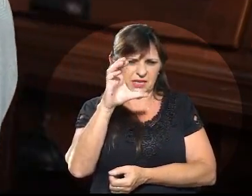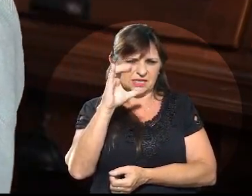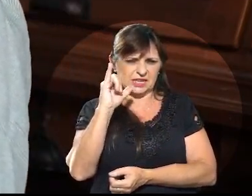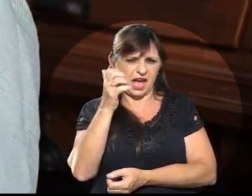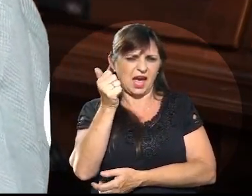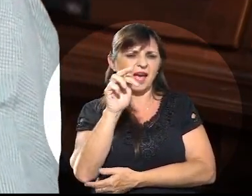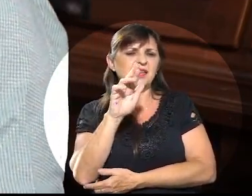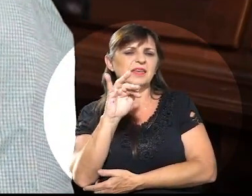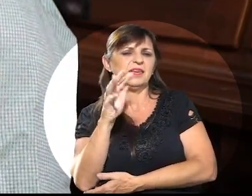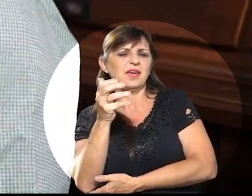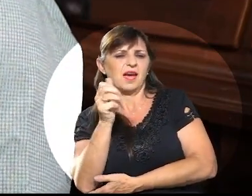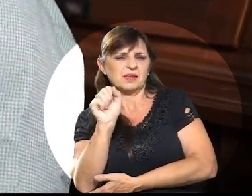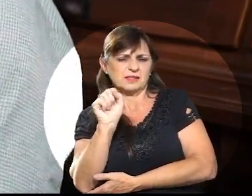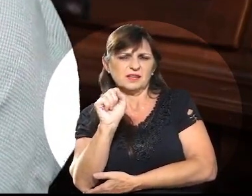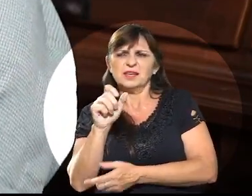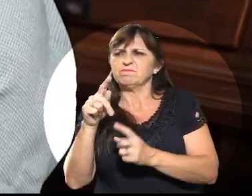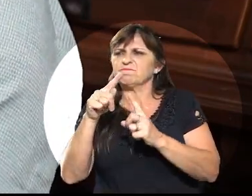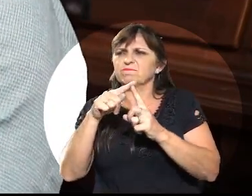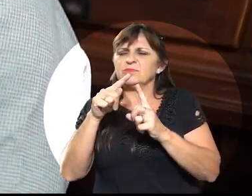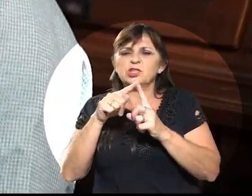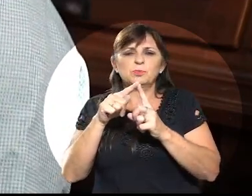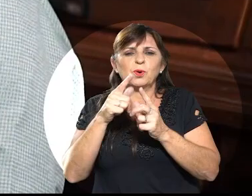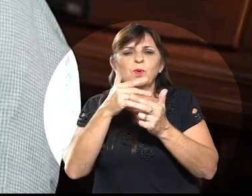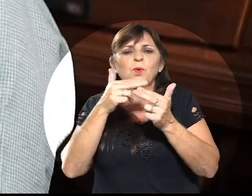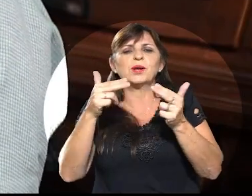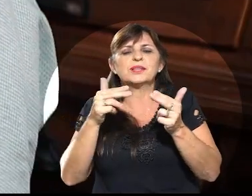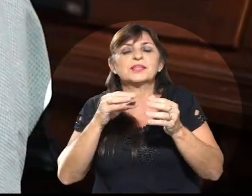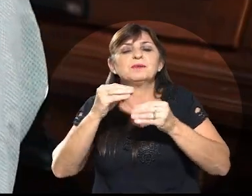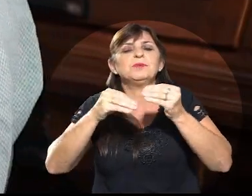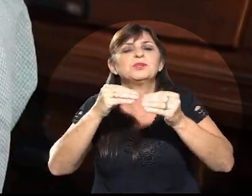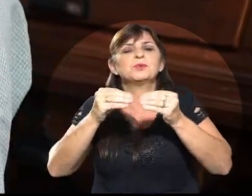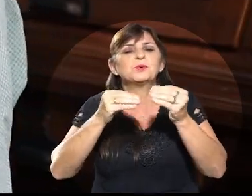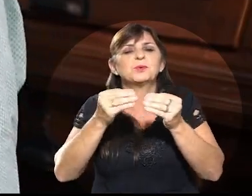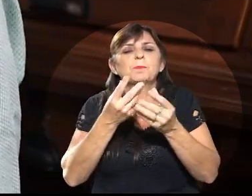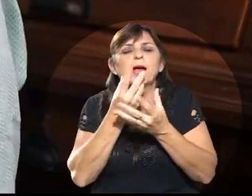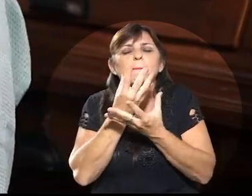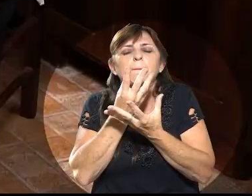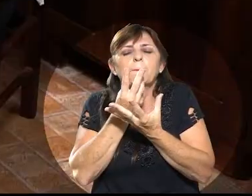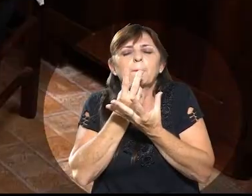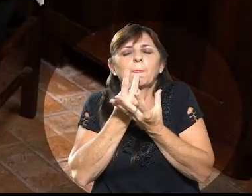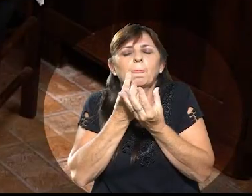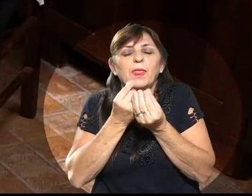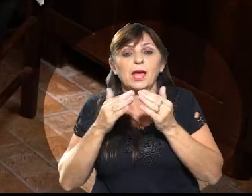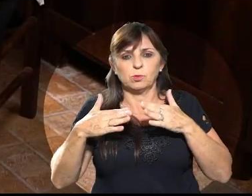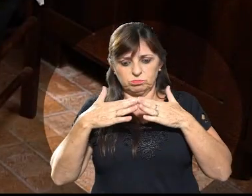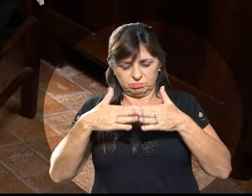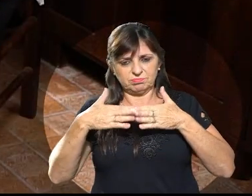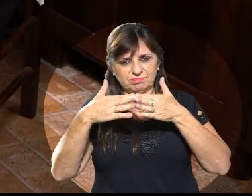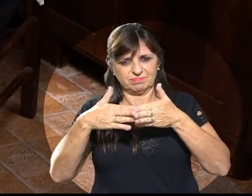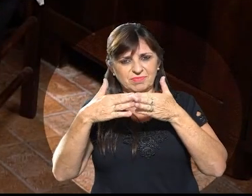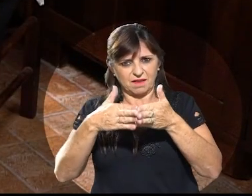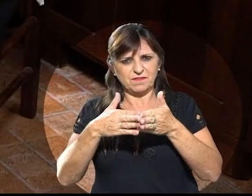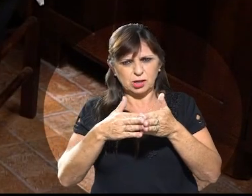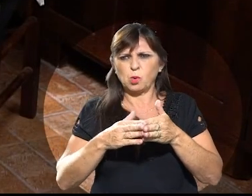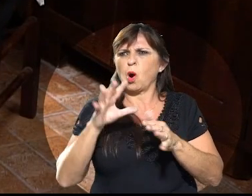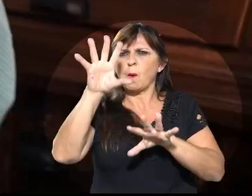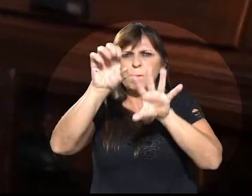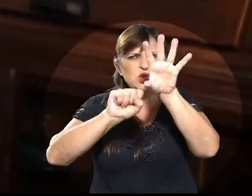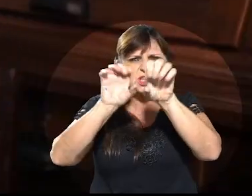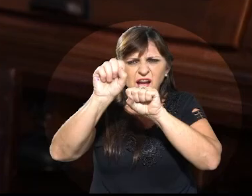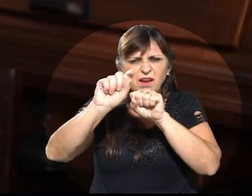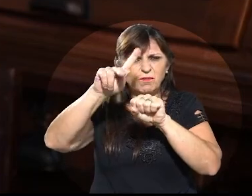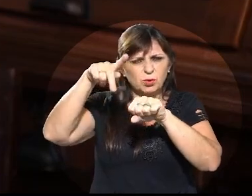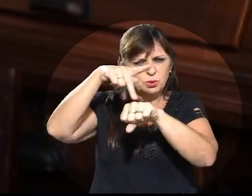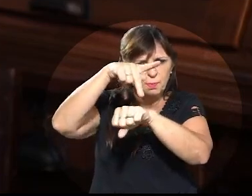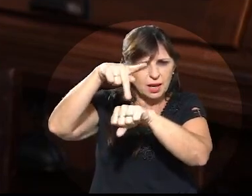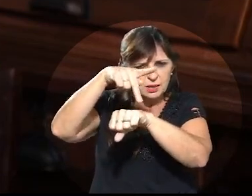eles contornavam a África para chegar no Oriente Médio e nos povos árabes para buscar especiarias. Nisso deu o